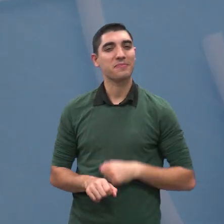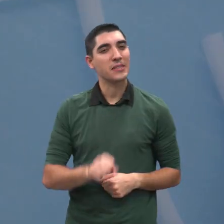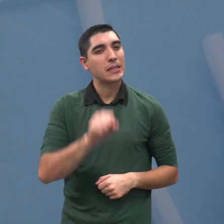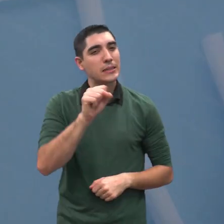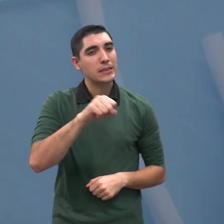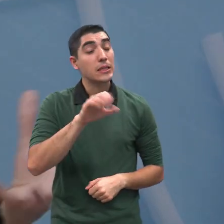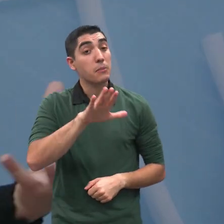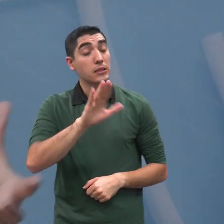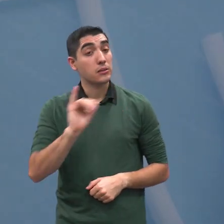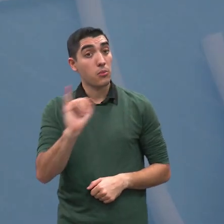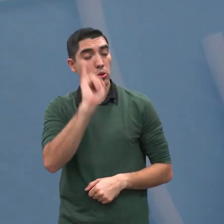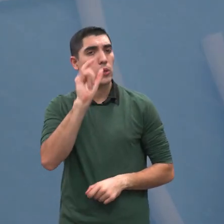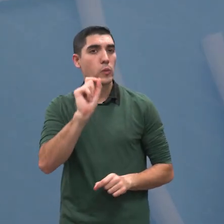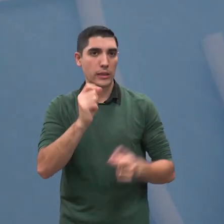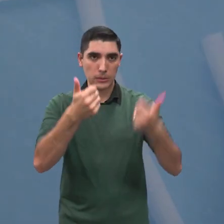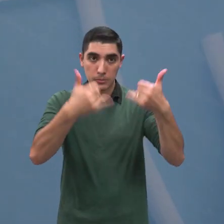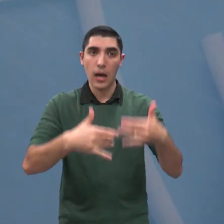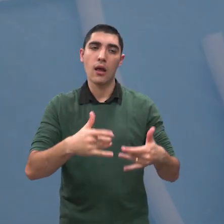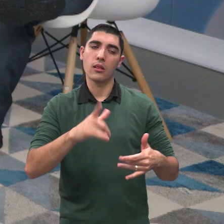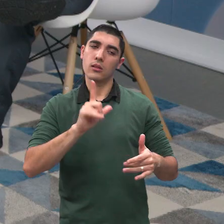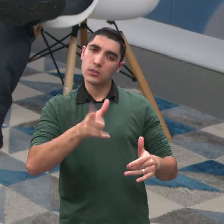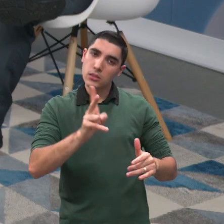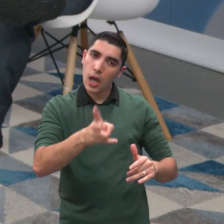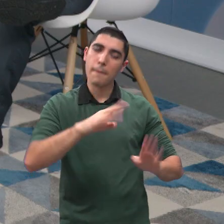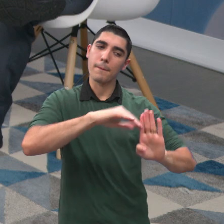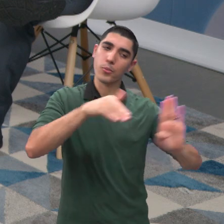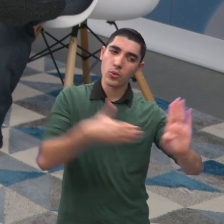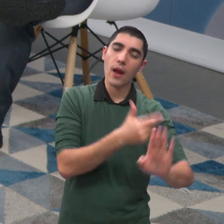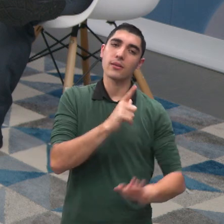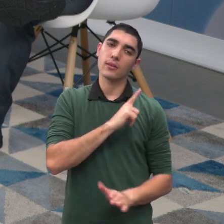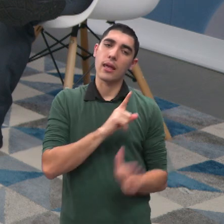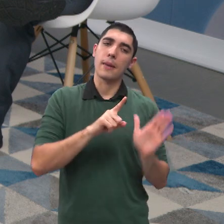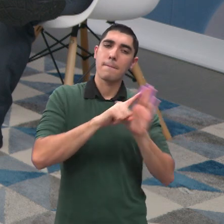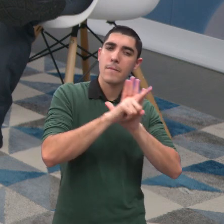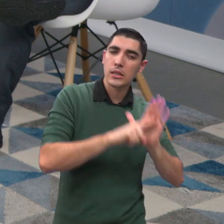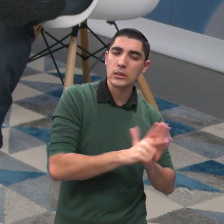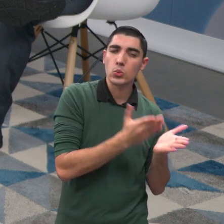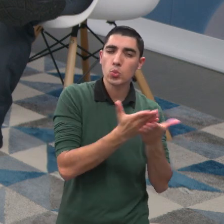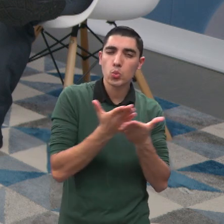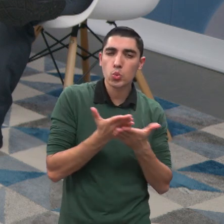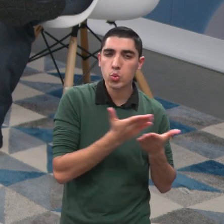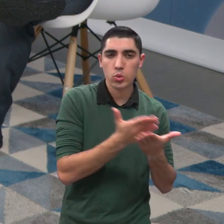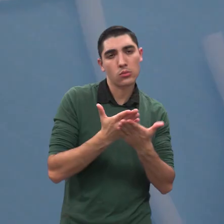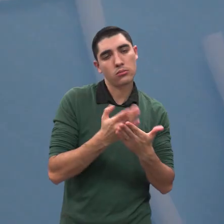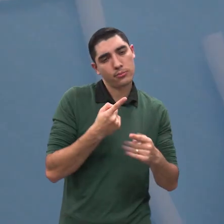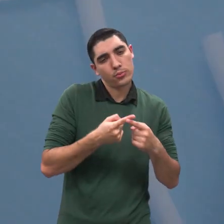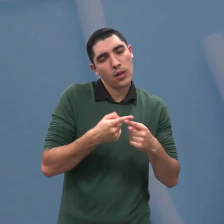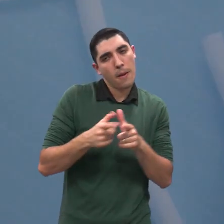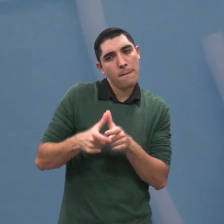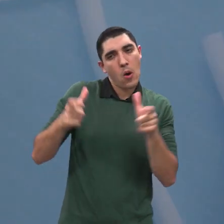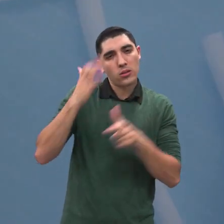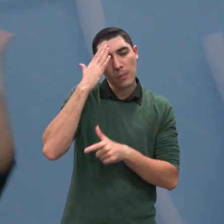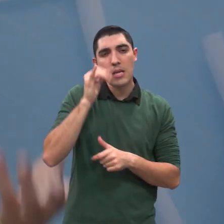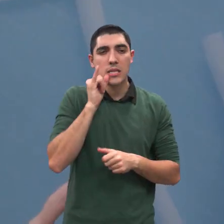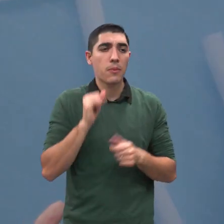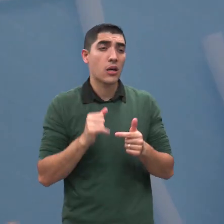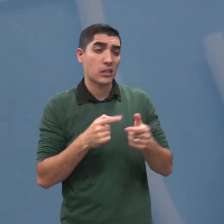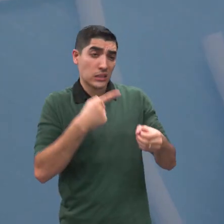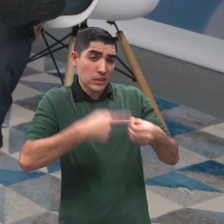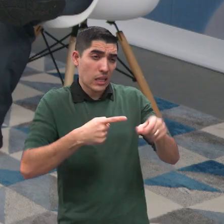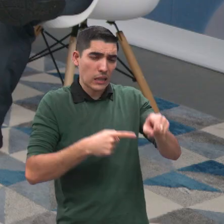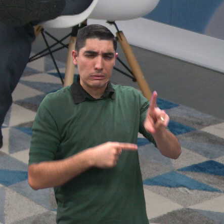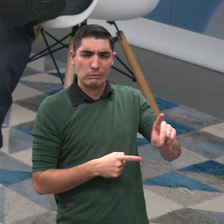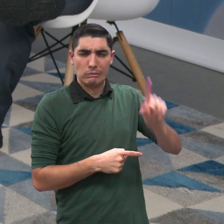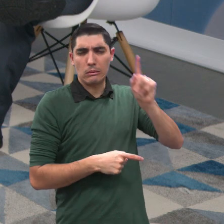gente reforçar, né, que há todo um estudo e um planejamento, pelo menos é o que deveria ter, né? A gente sabe que muitas vezes cidades mais antigas